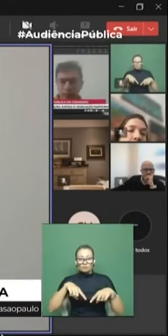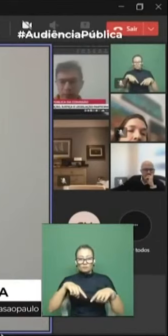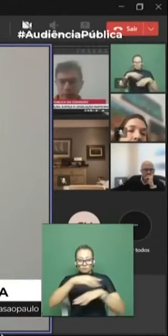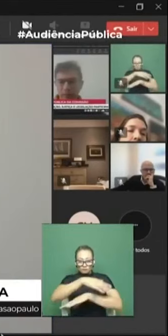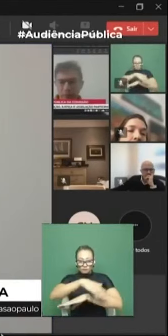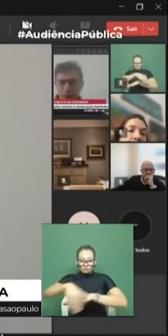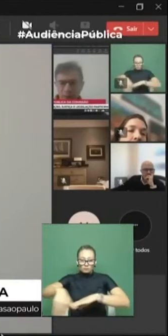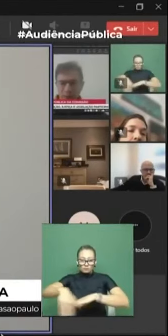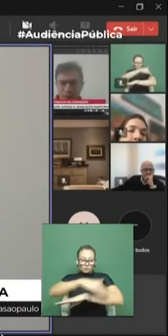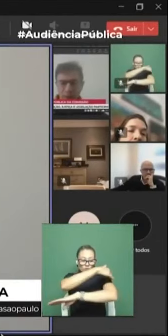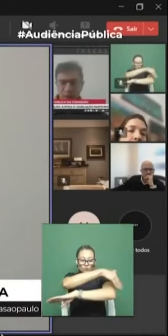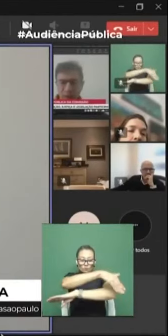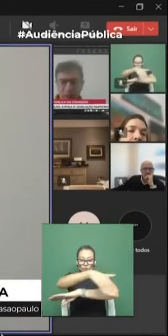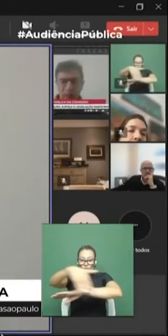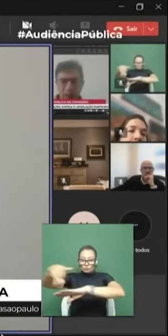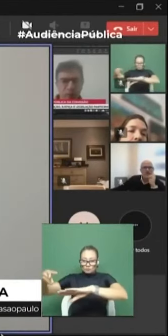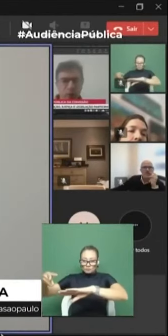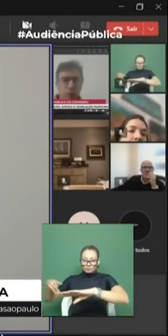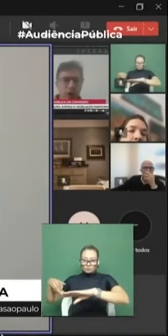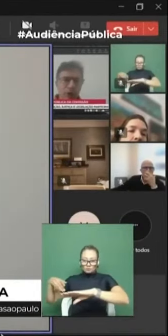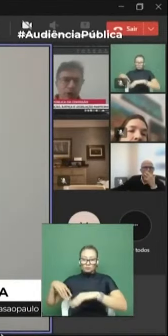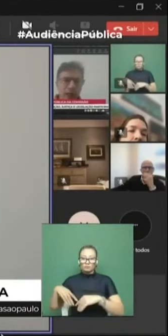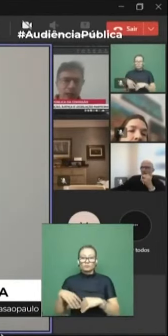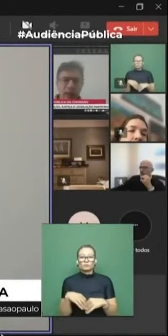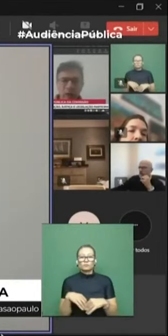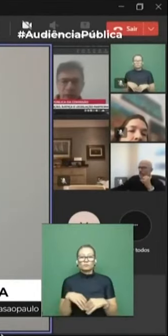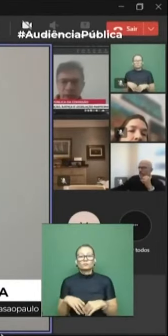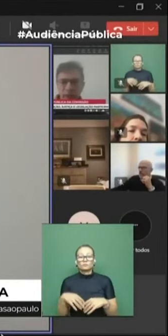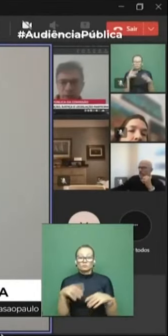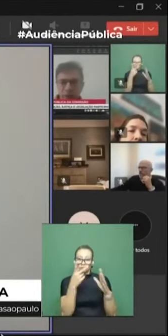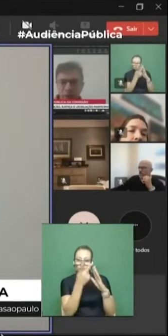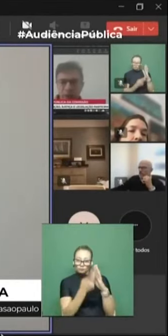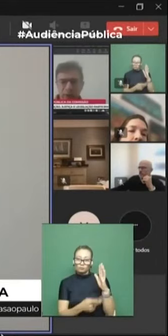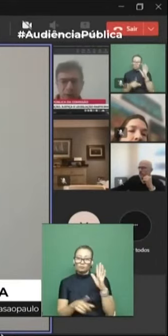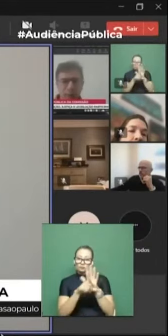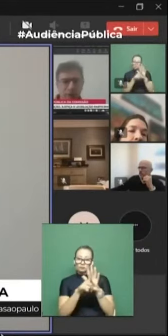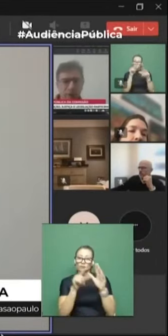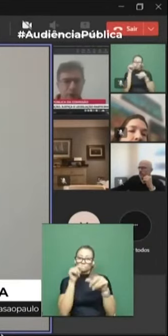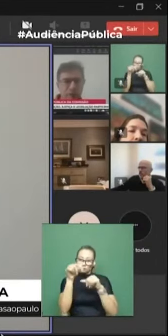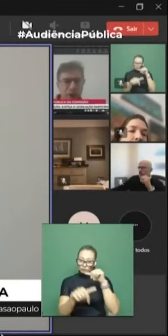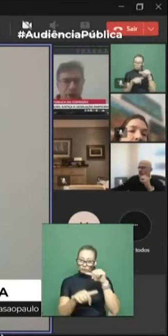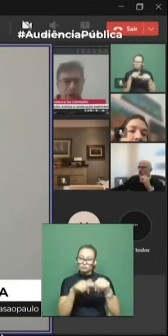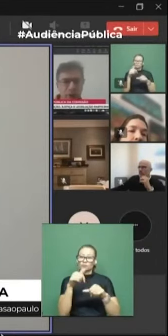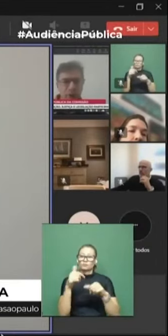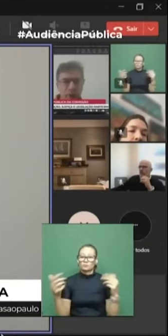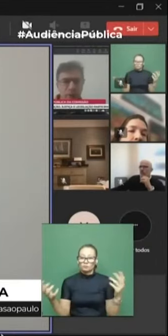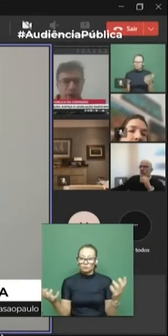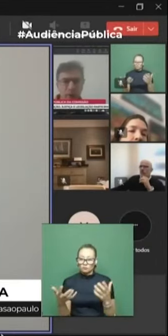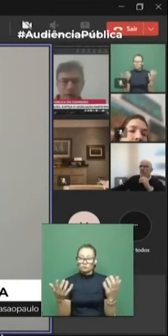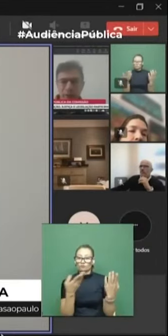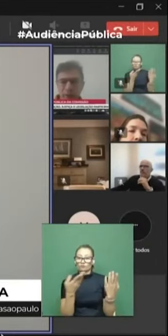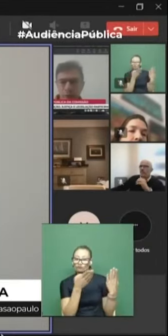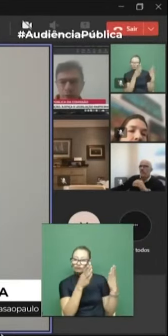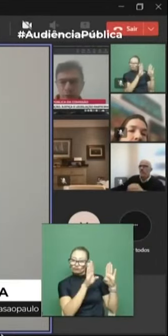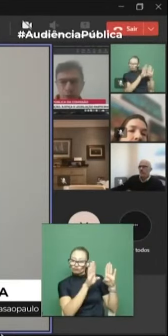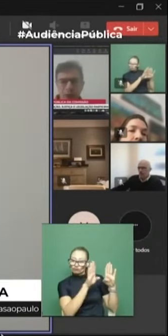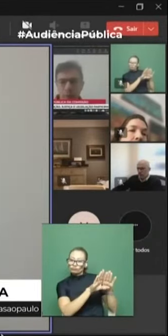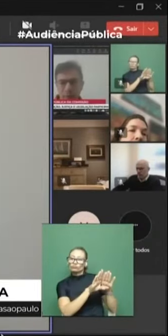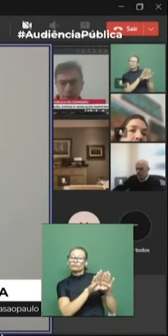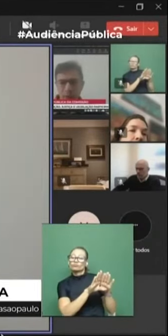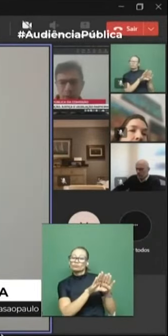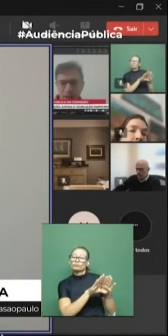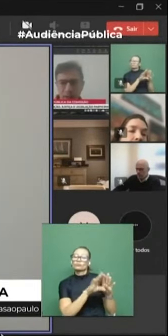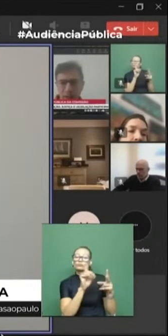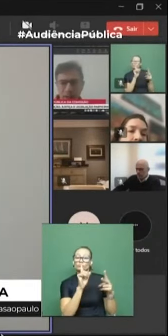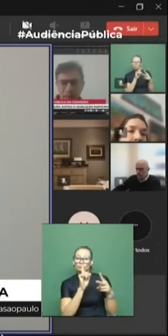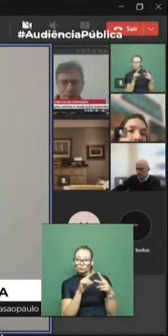do Executivo que falaram sobre a proposta. O projeto de lei está alterando isso, né? Está prevendo o fechamento envolvendo duas ou